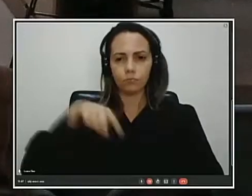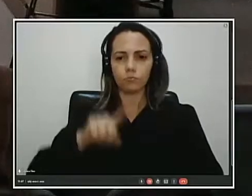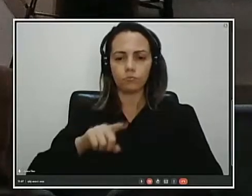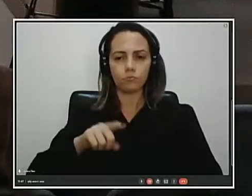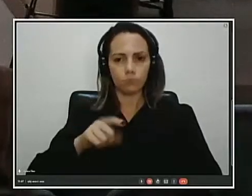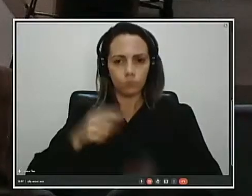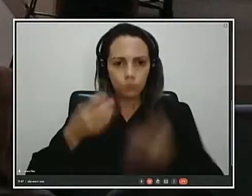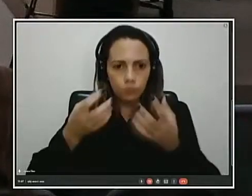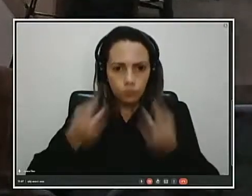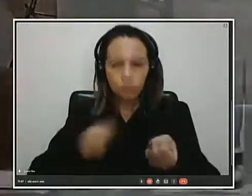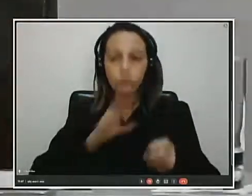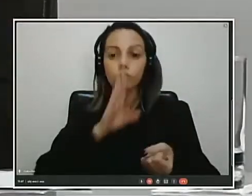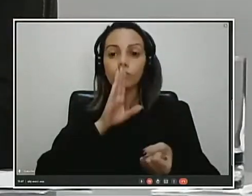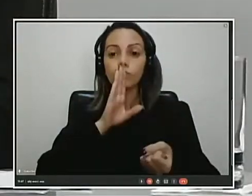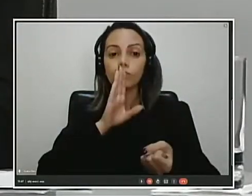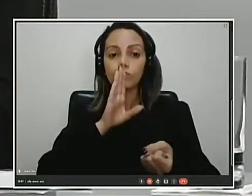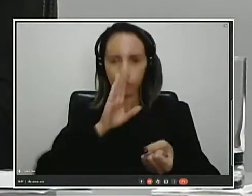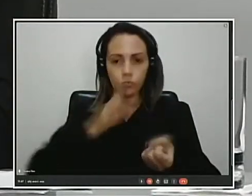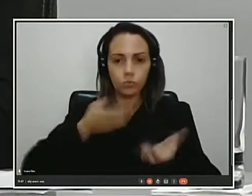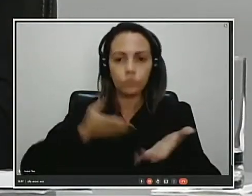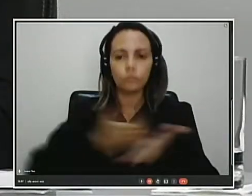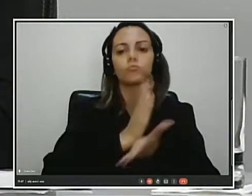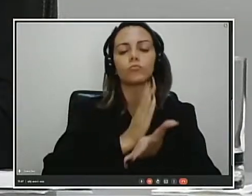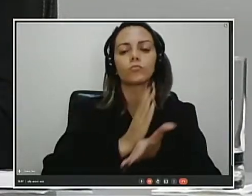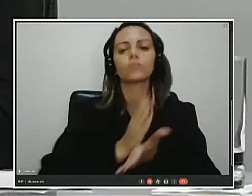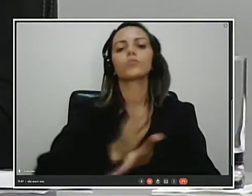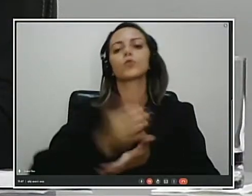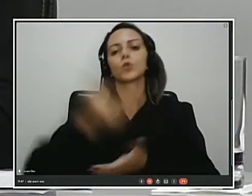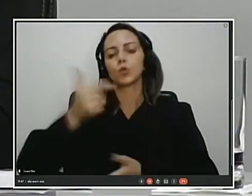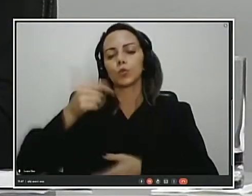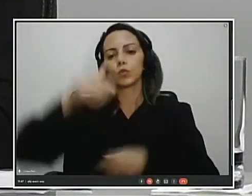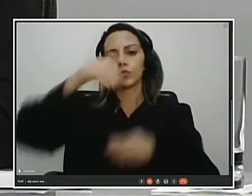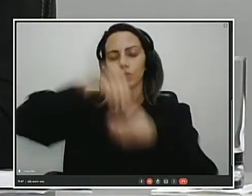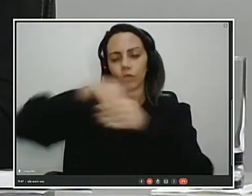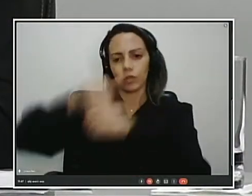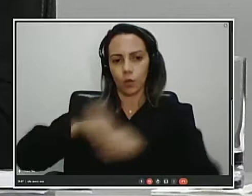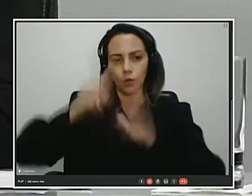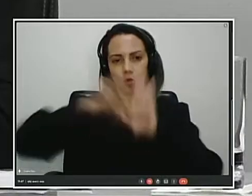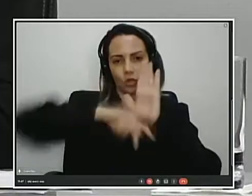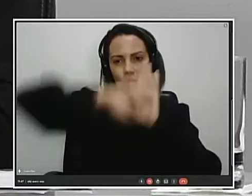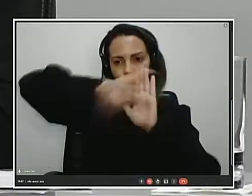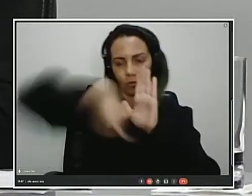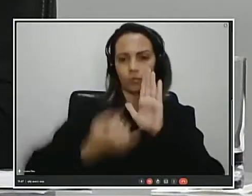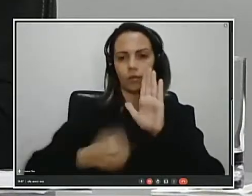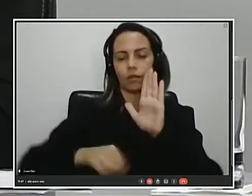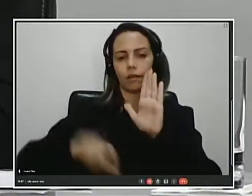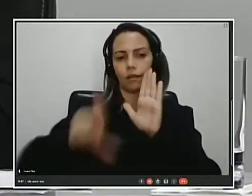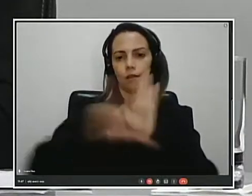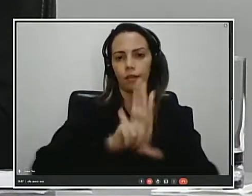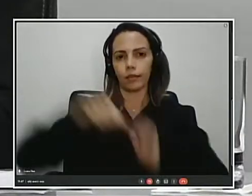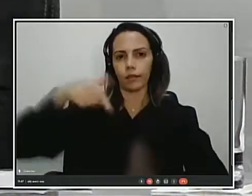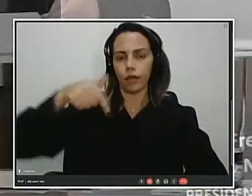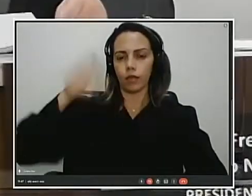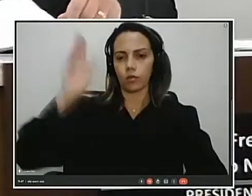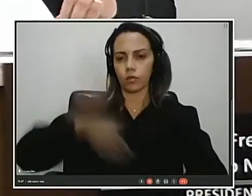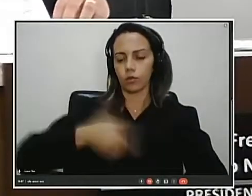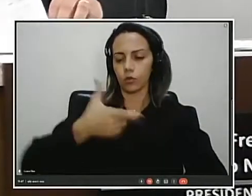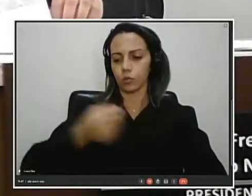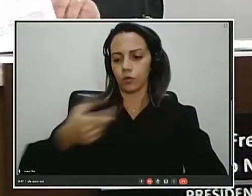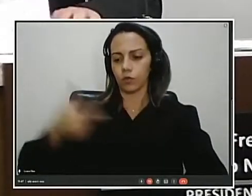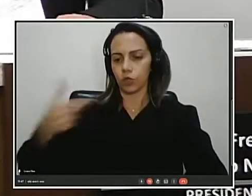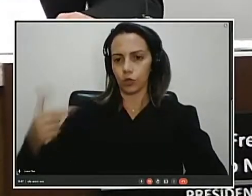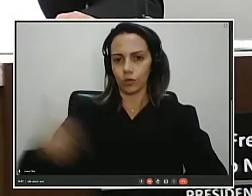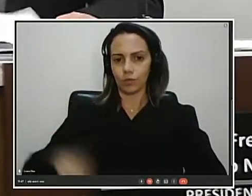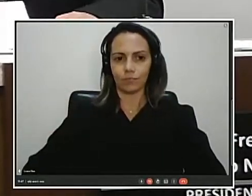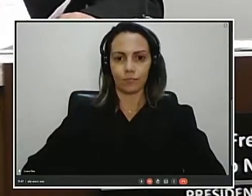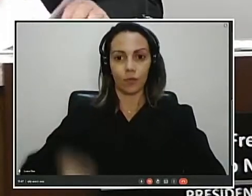como estão. Aprovado em segunda discussão e votação o projeto de lei ordinária número 7 de 2022. Votação